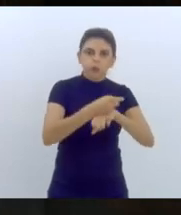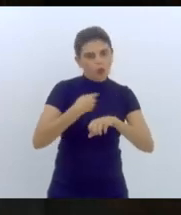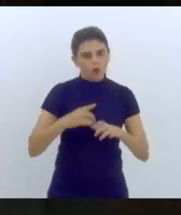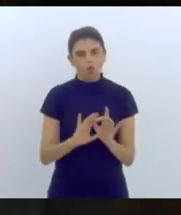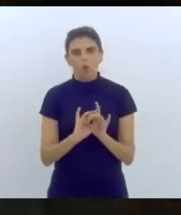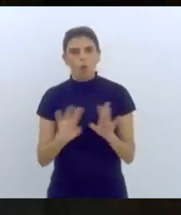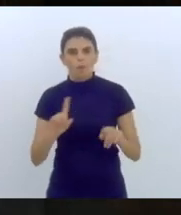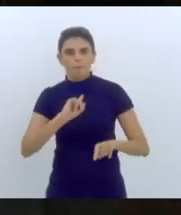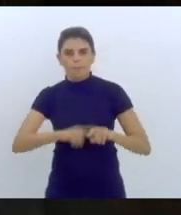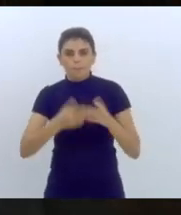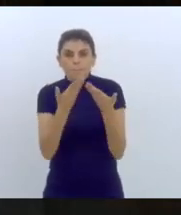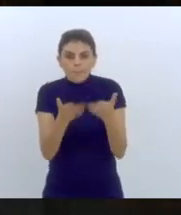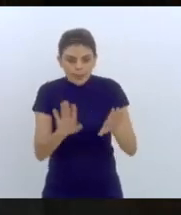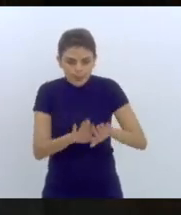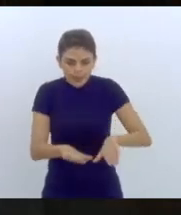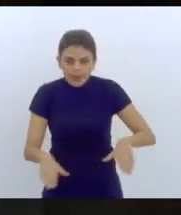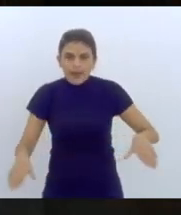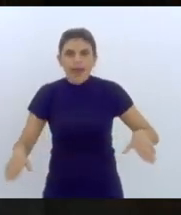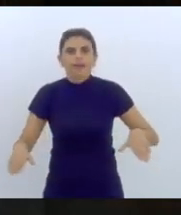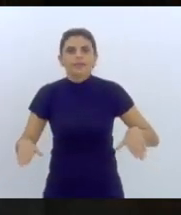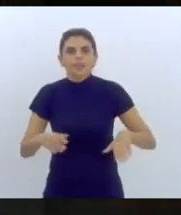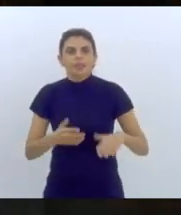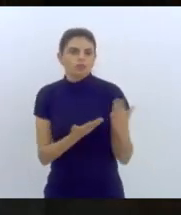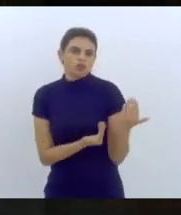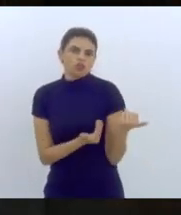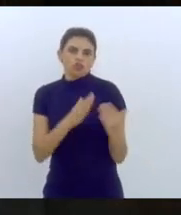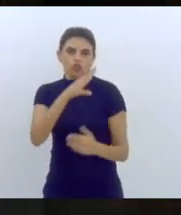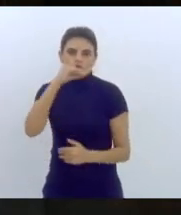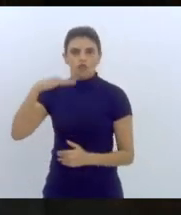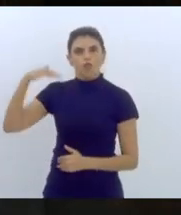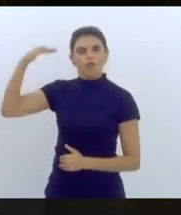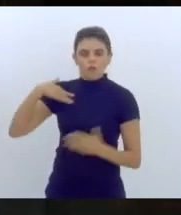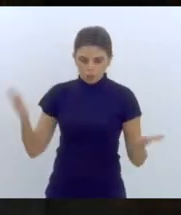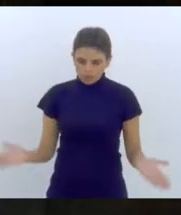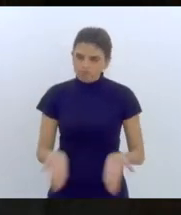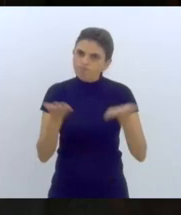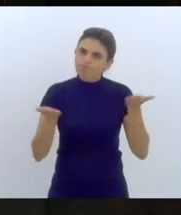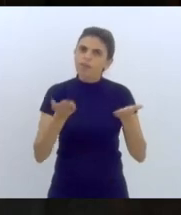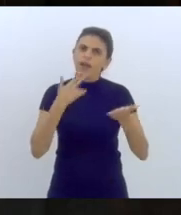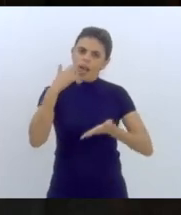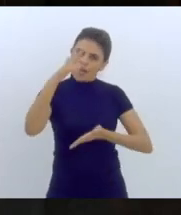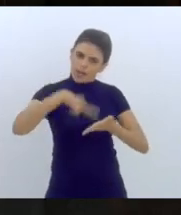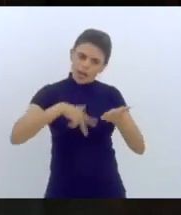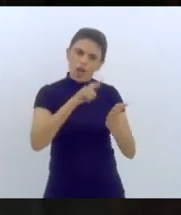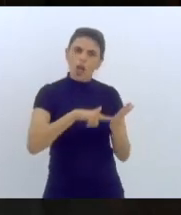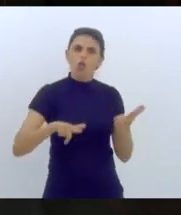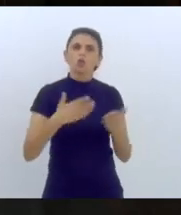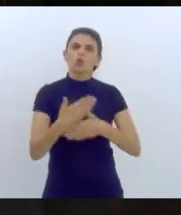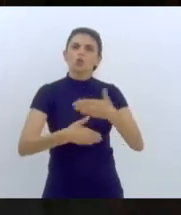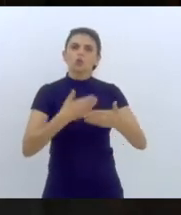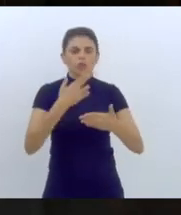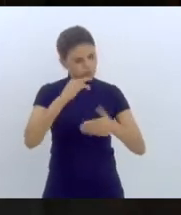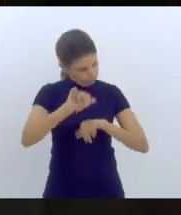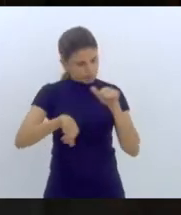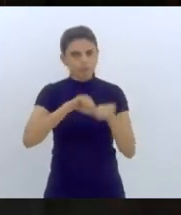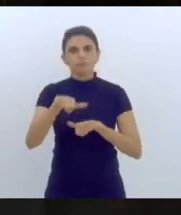permitir perder a nossa infância e a nossa juventude, não. Vamos estimular a leitura, vamos virar essa página. Estamos